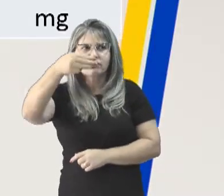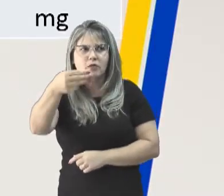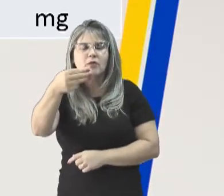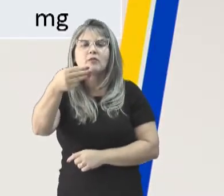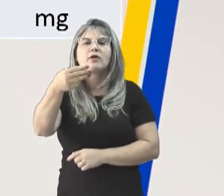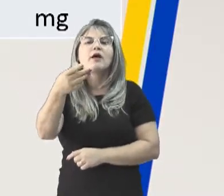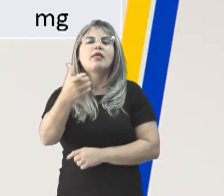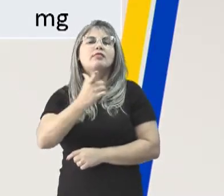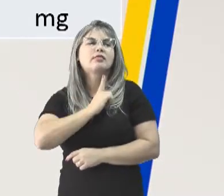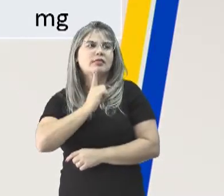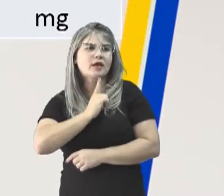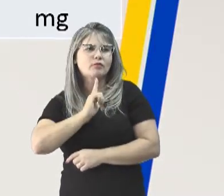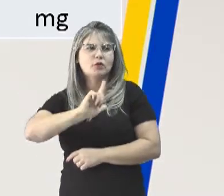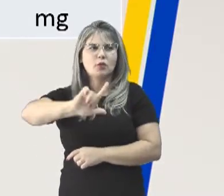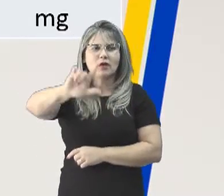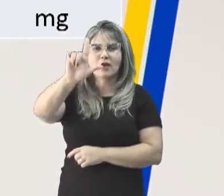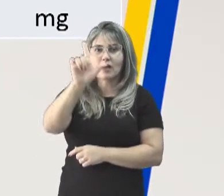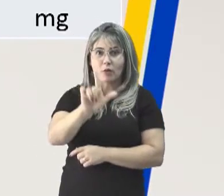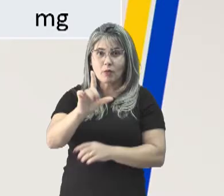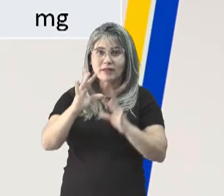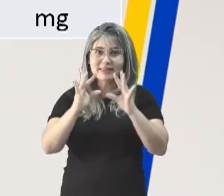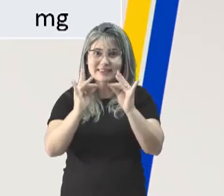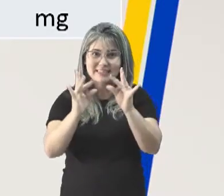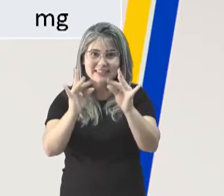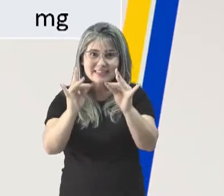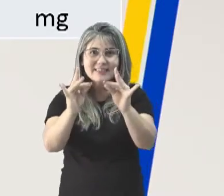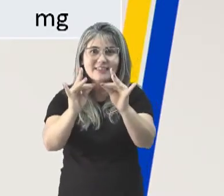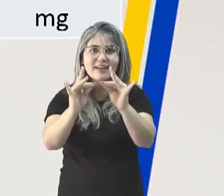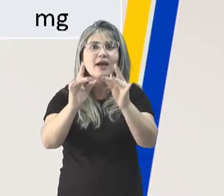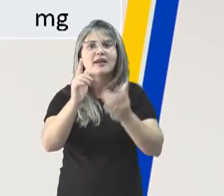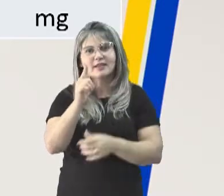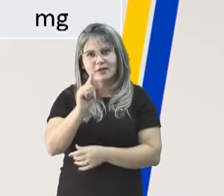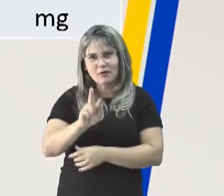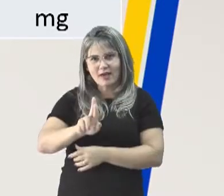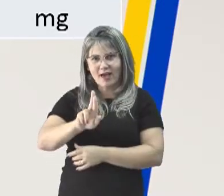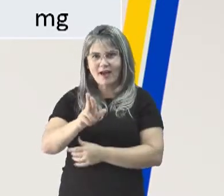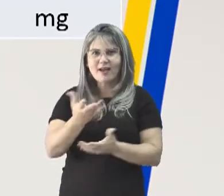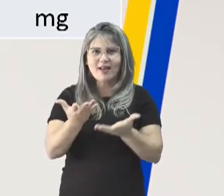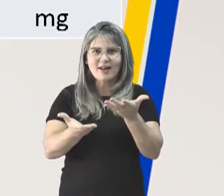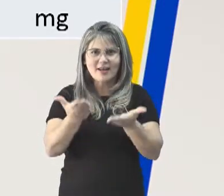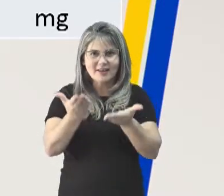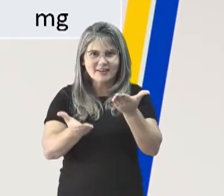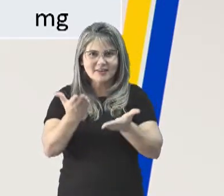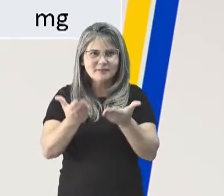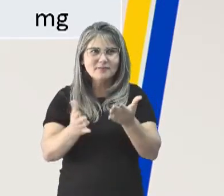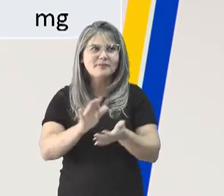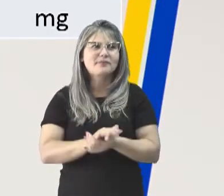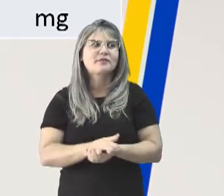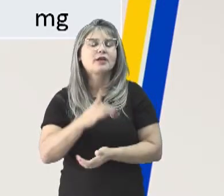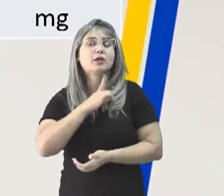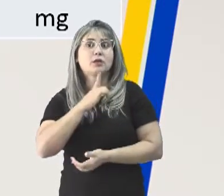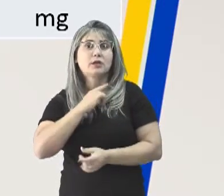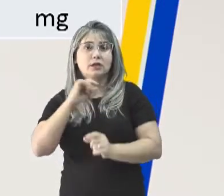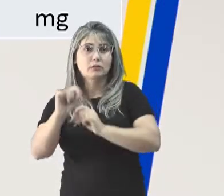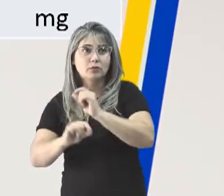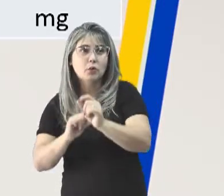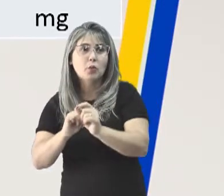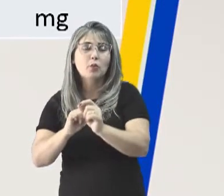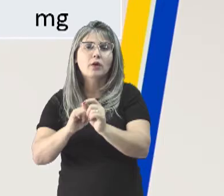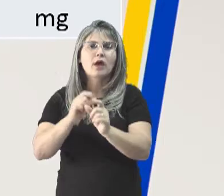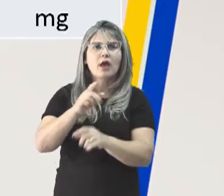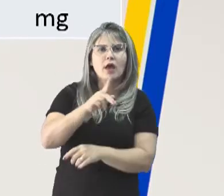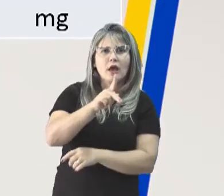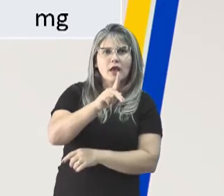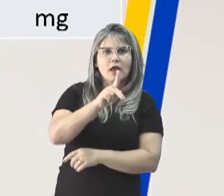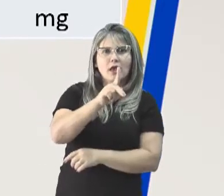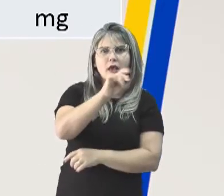nós temos os múltiplos da unidade fundamental e os submúltiplos, tá? Os múltiplos, quilo, hecto e